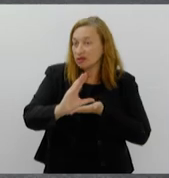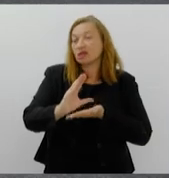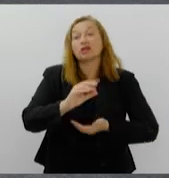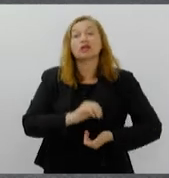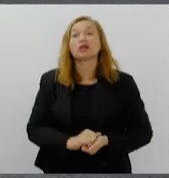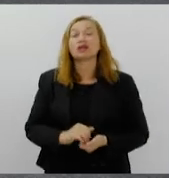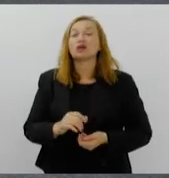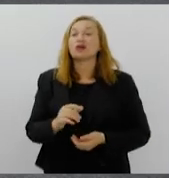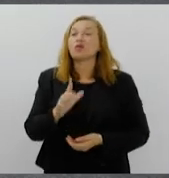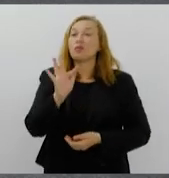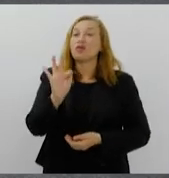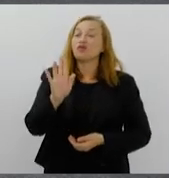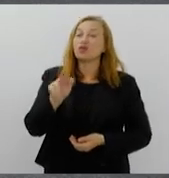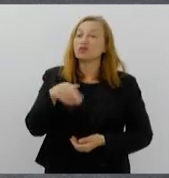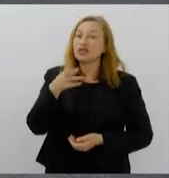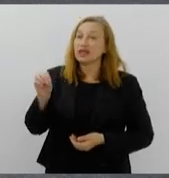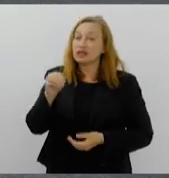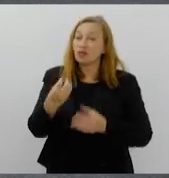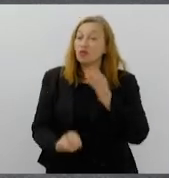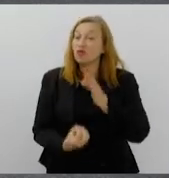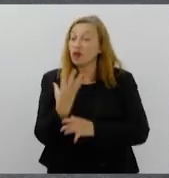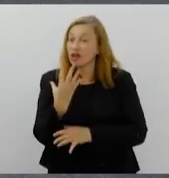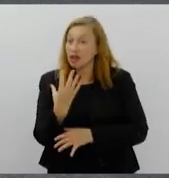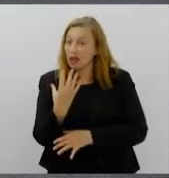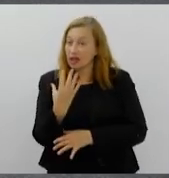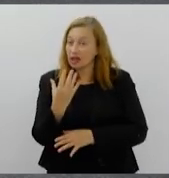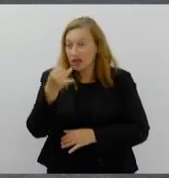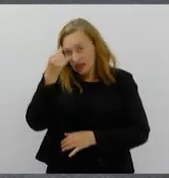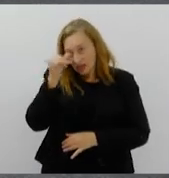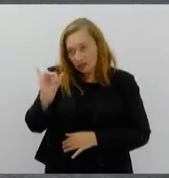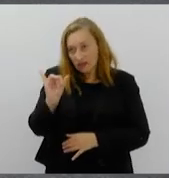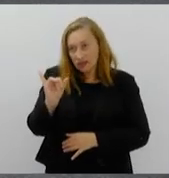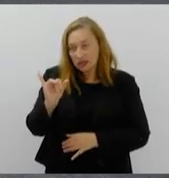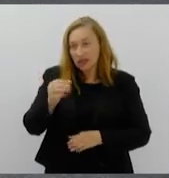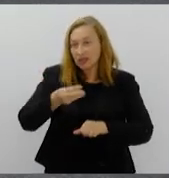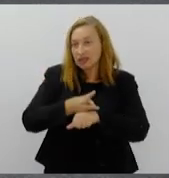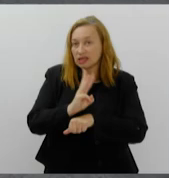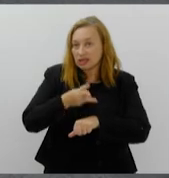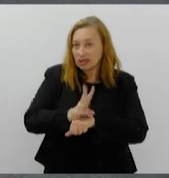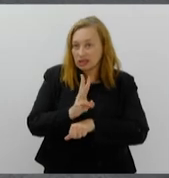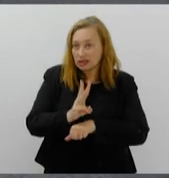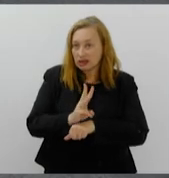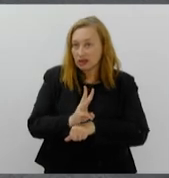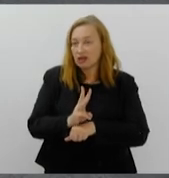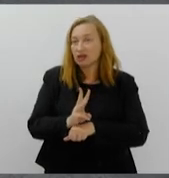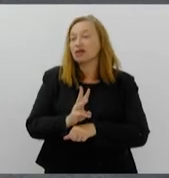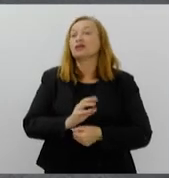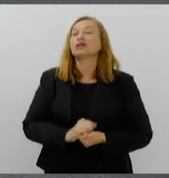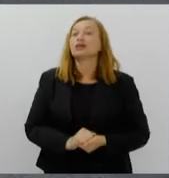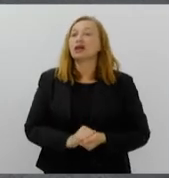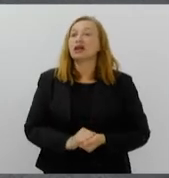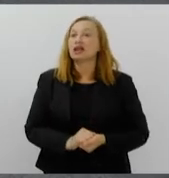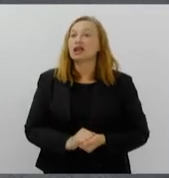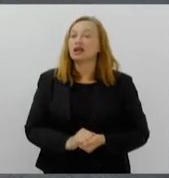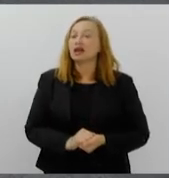uma fundação que foi criada para evitar terceirizações, ela está